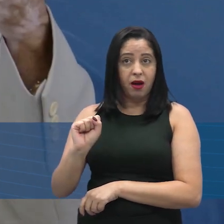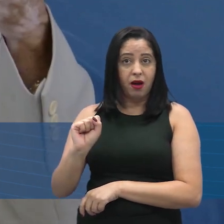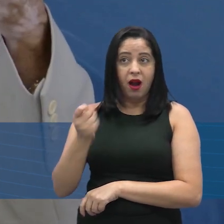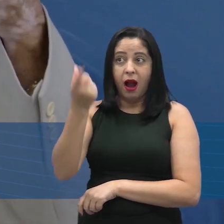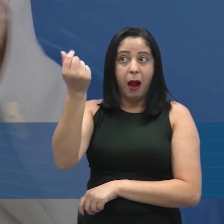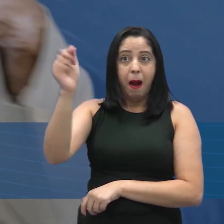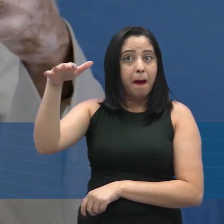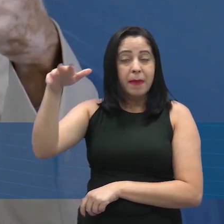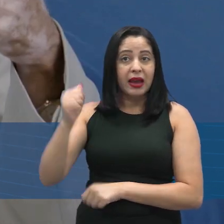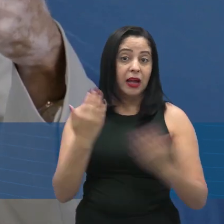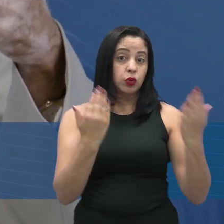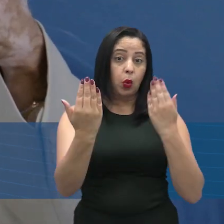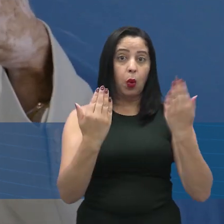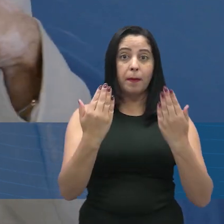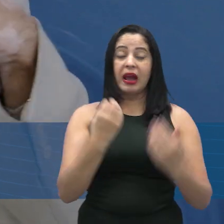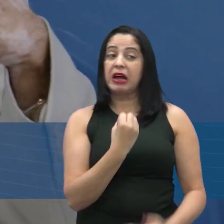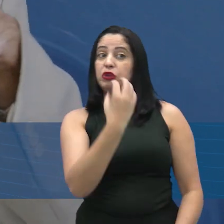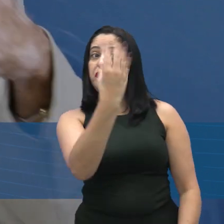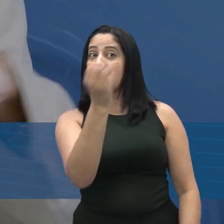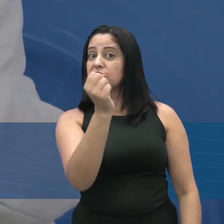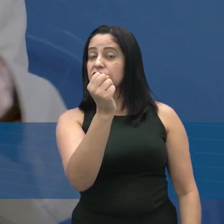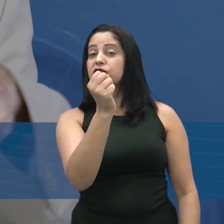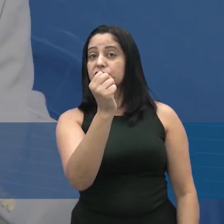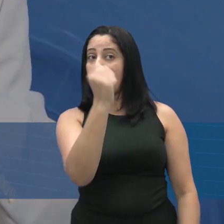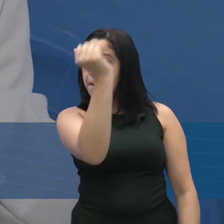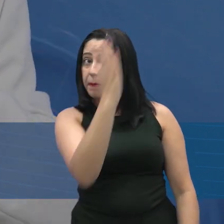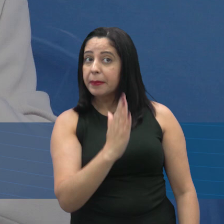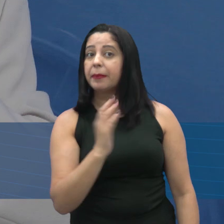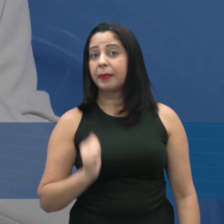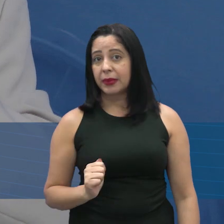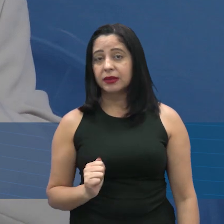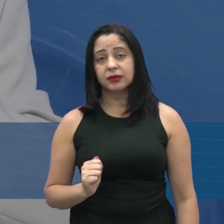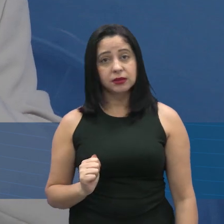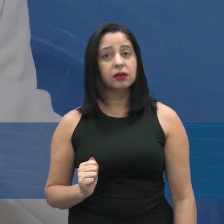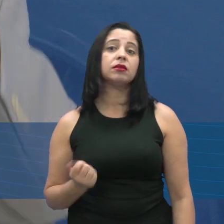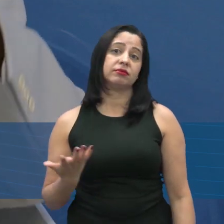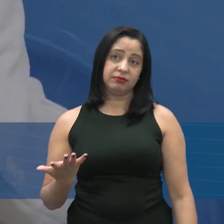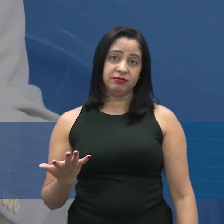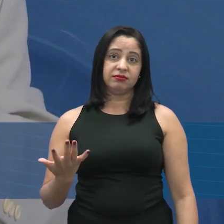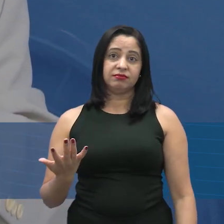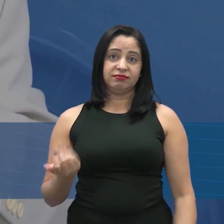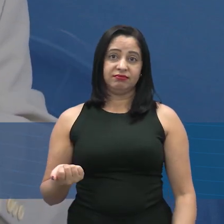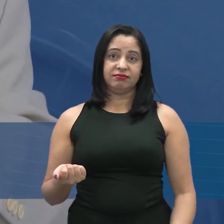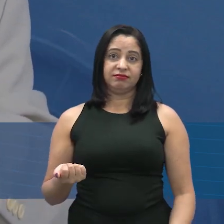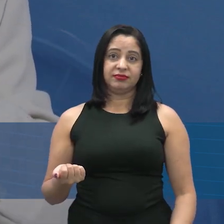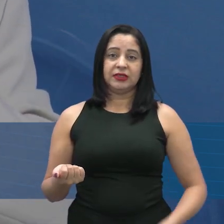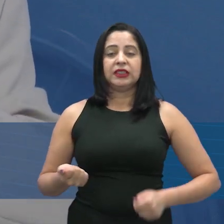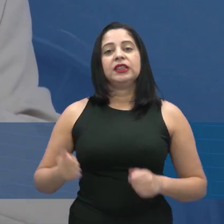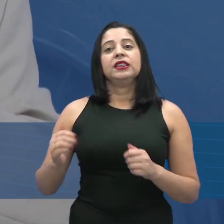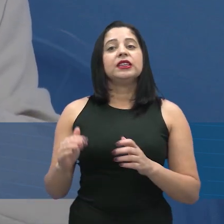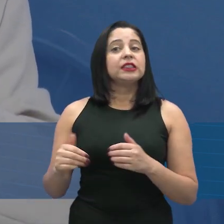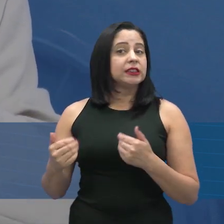uma passagem aérea, de um pacote, né? Passagem aérea, mais hotel e mais algumas comodidades, do que você fazer isso